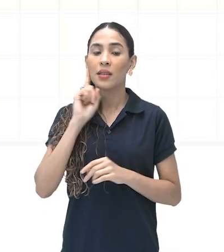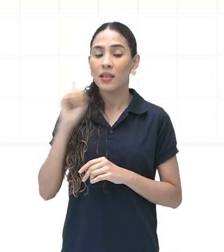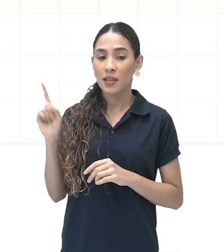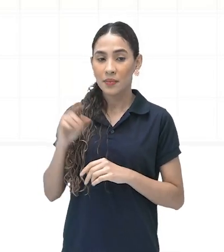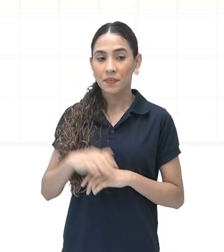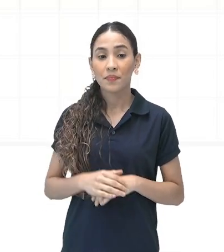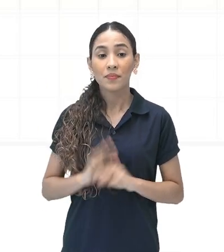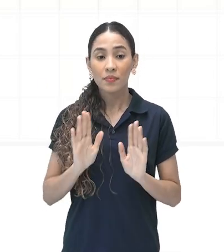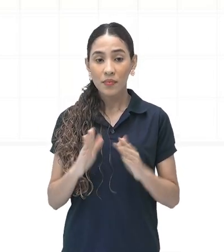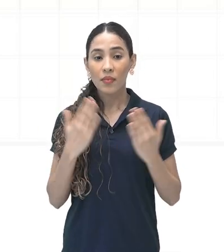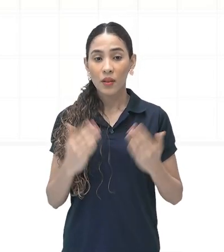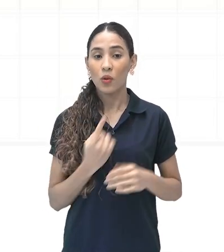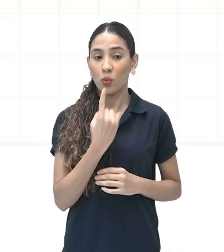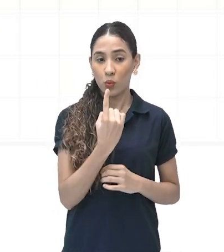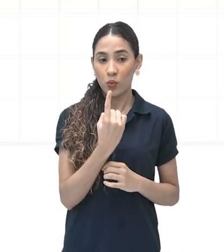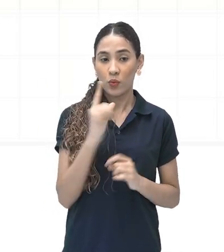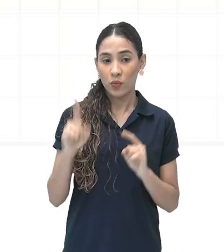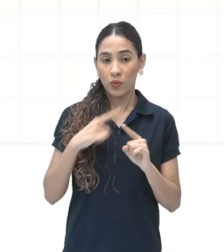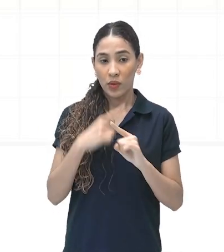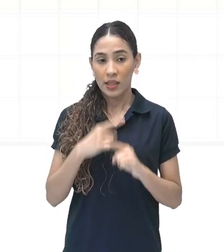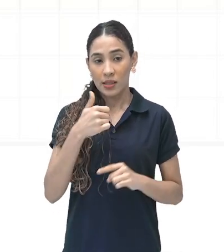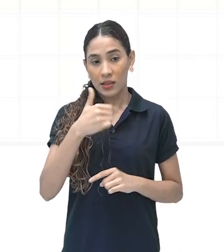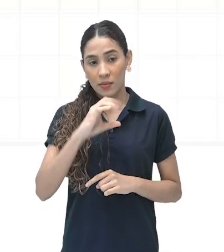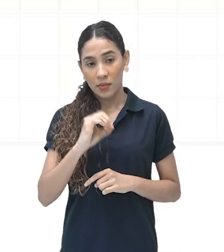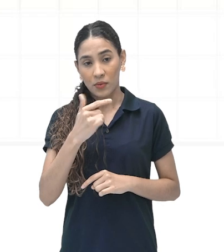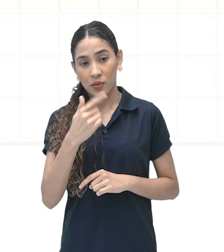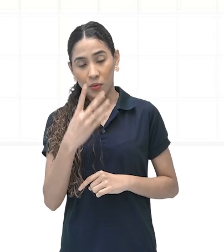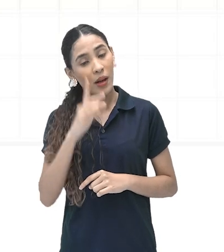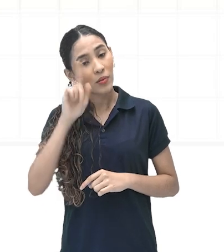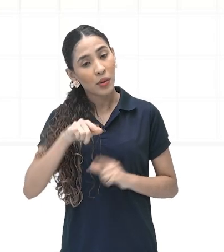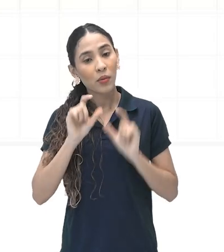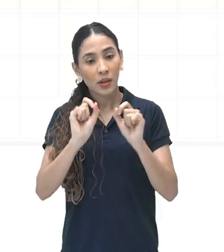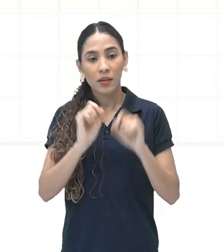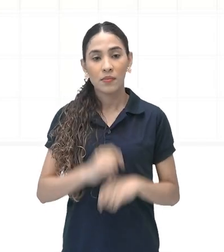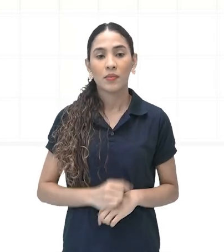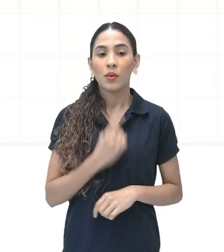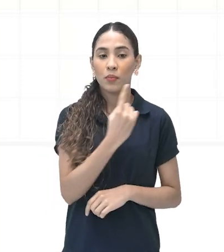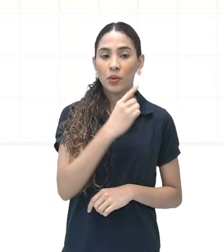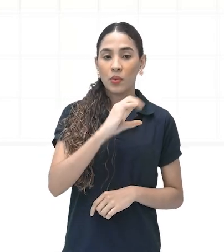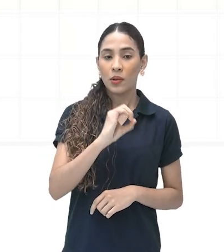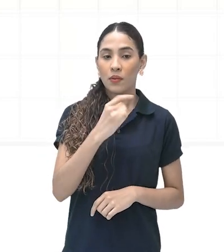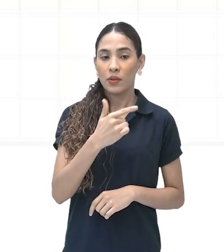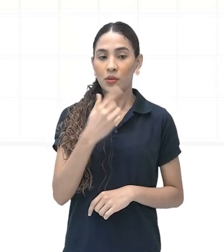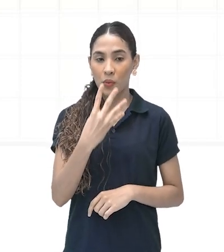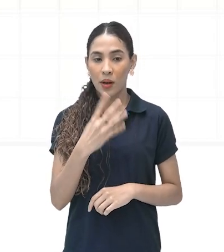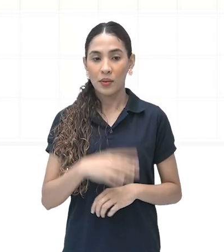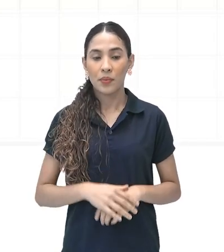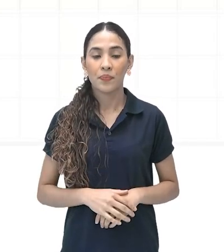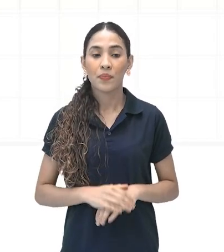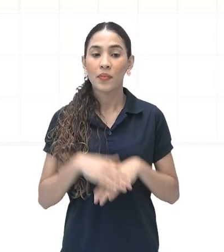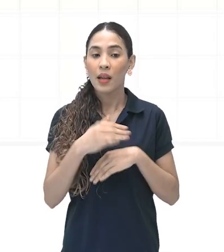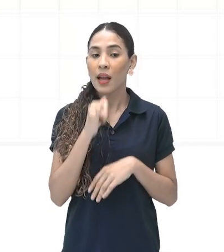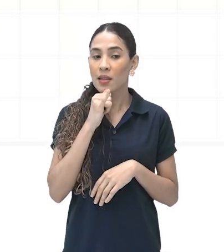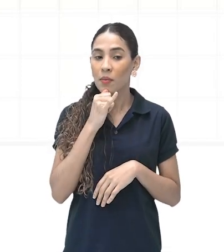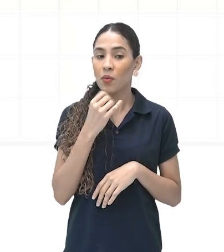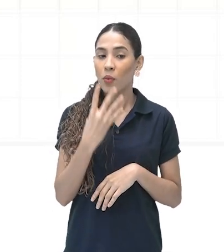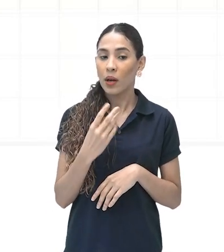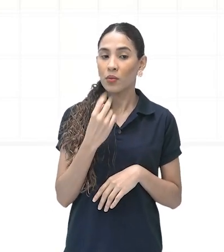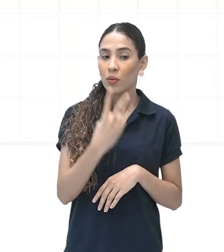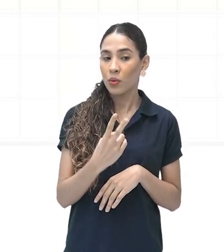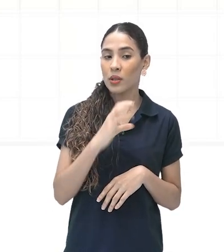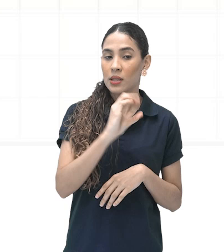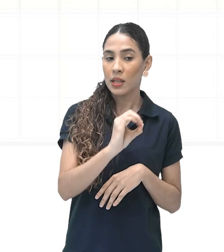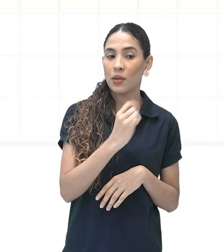número. Então, 1 vezes 1024, que é o de cima, vai ser o próprio 1024. Então, vou escrever aqui